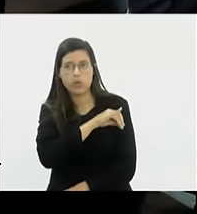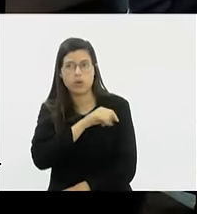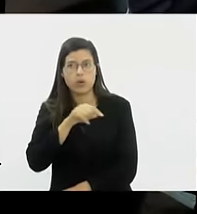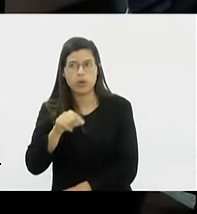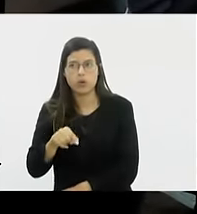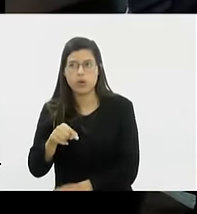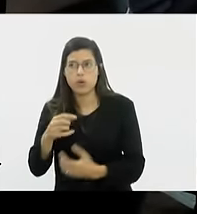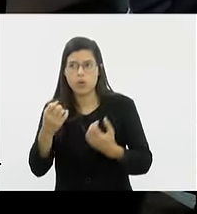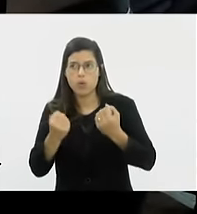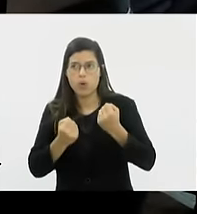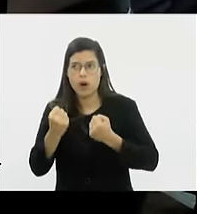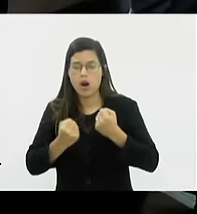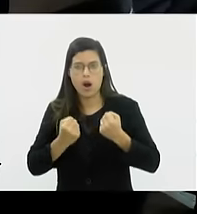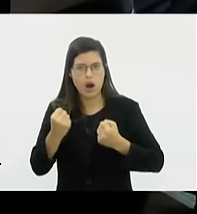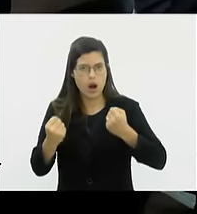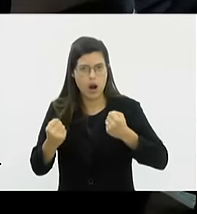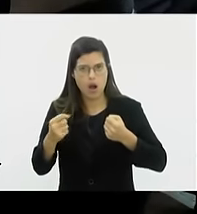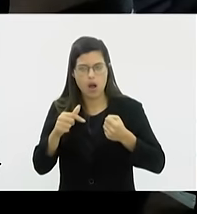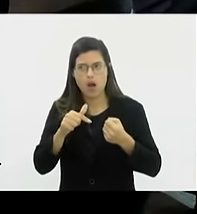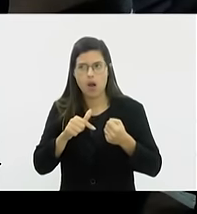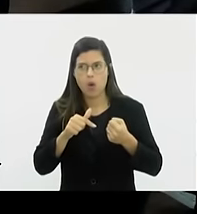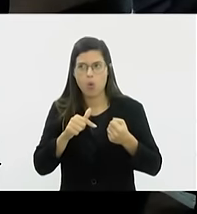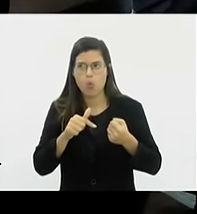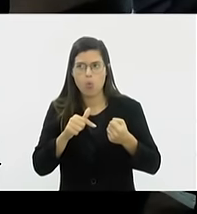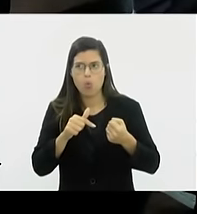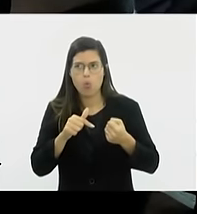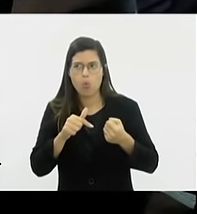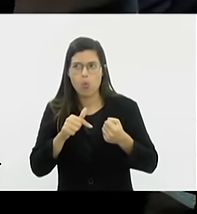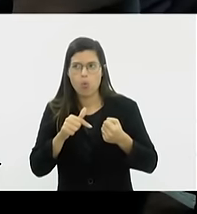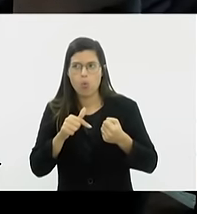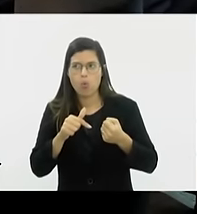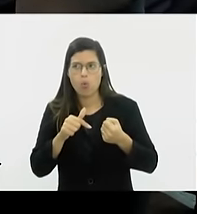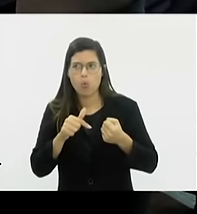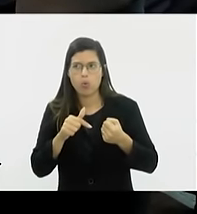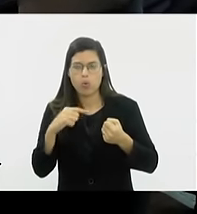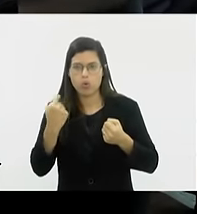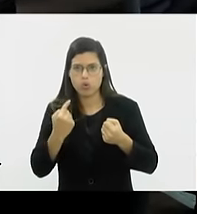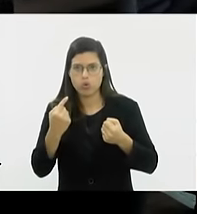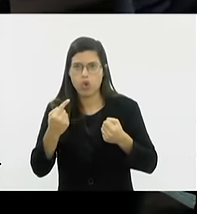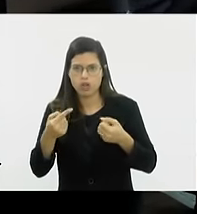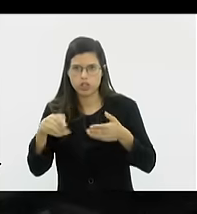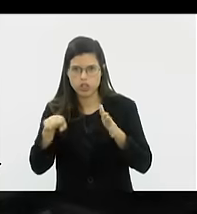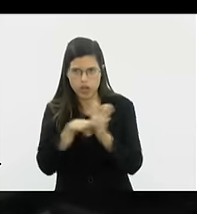evadiu. A viatura evadiu quando eu e o deputado Pobel, nós chegamos, ó.